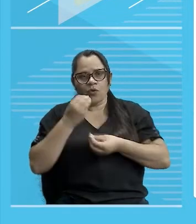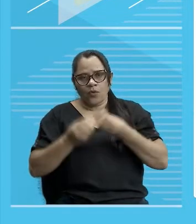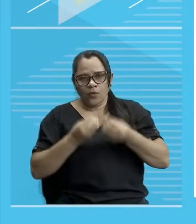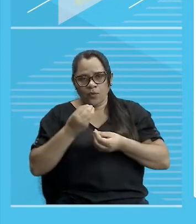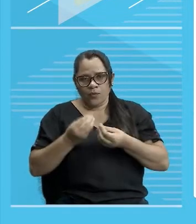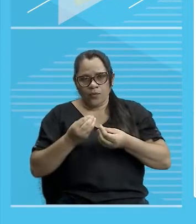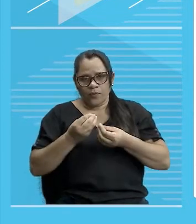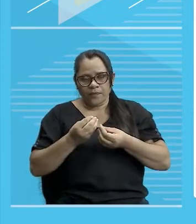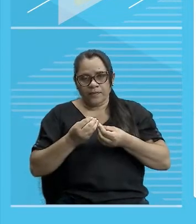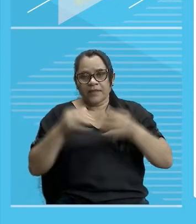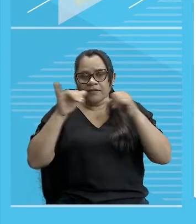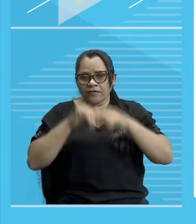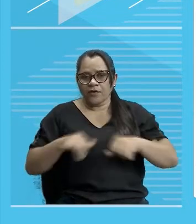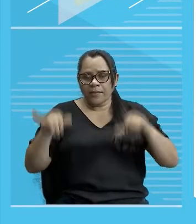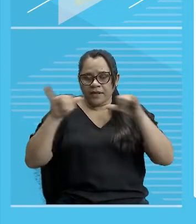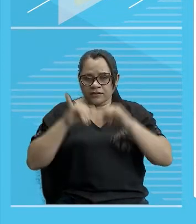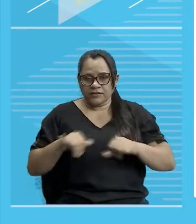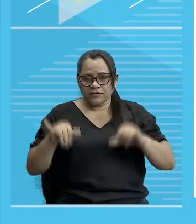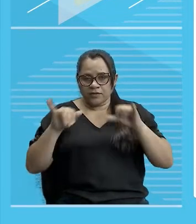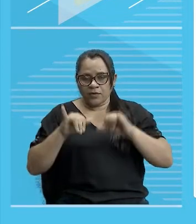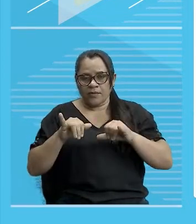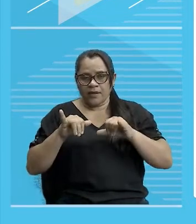informatizar essas